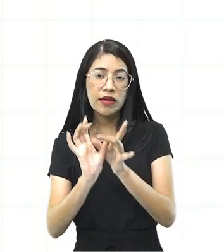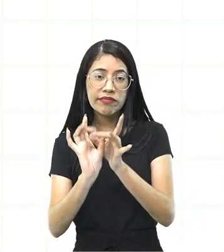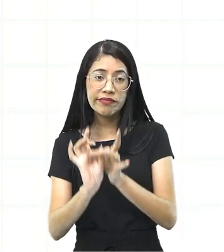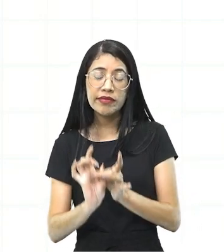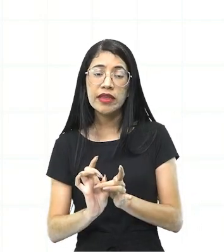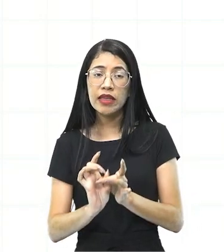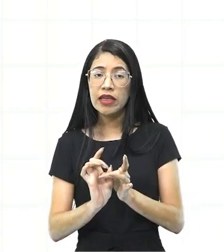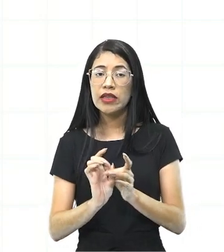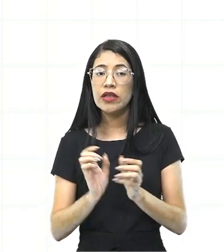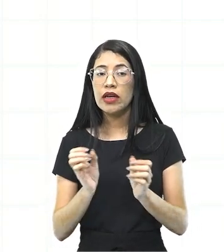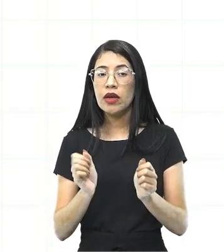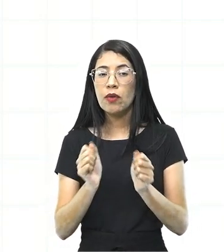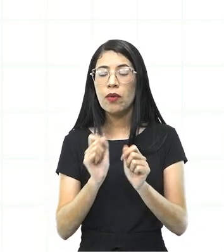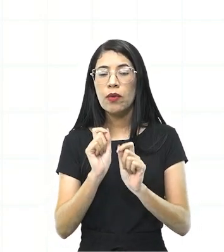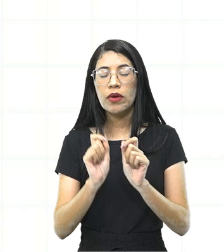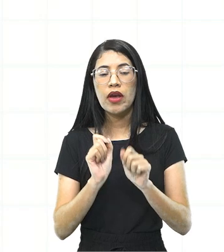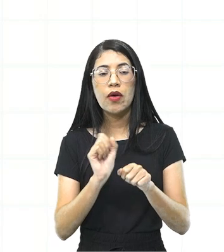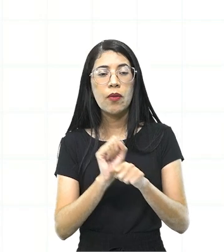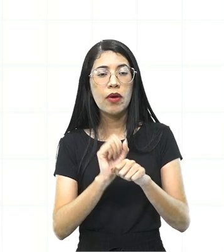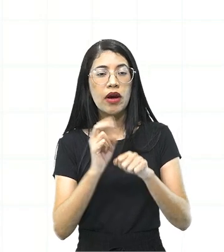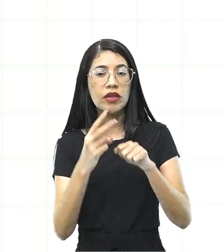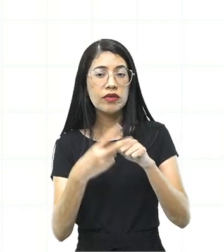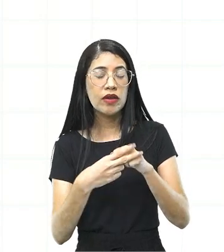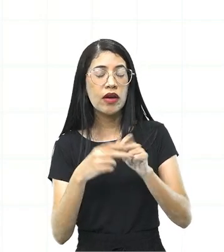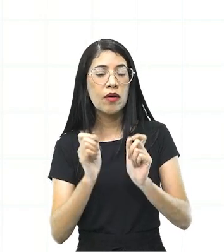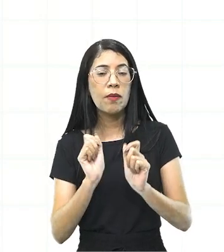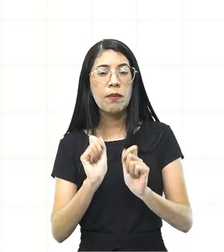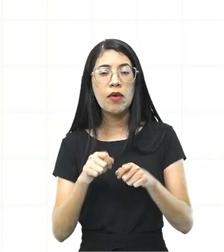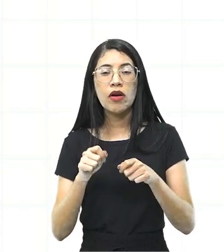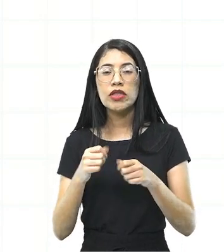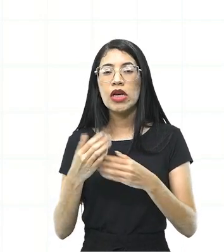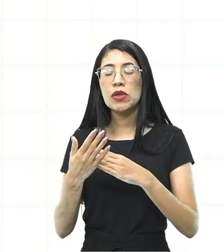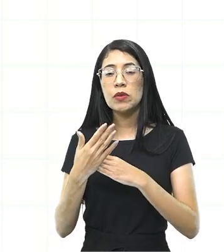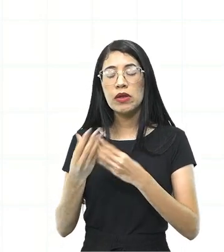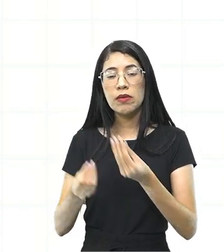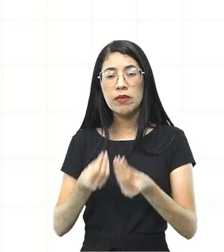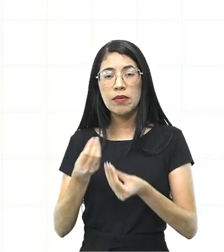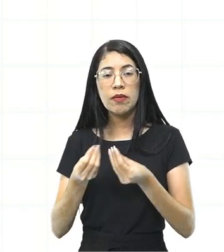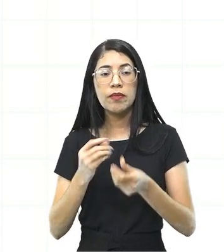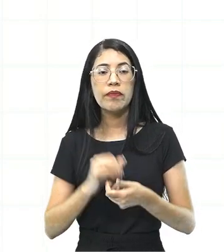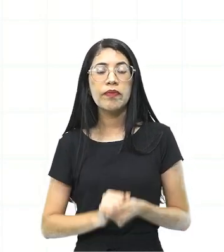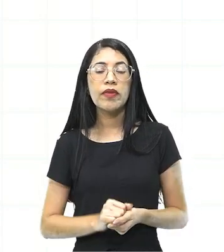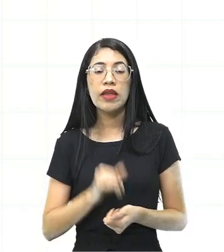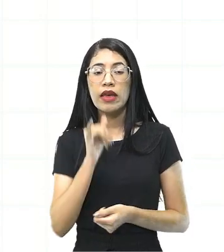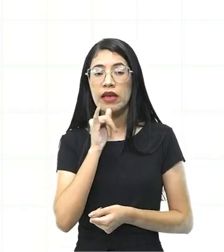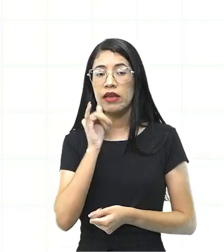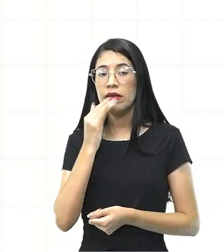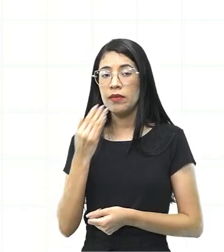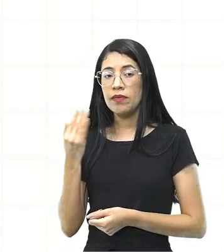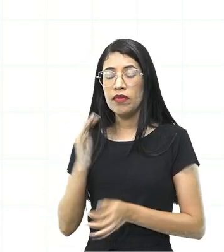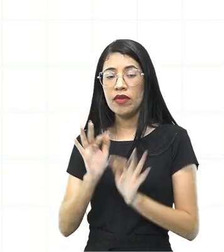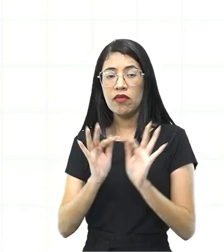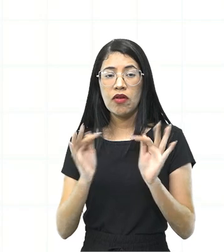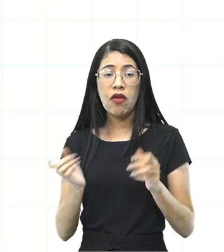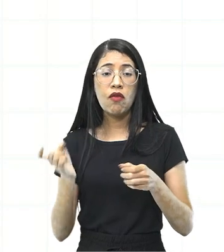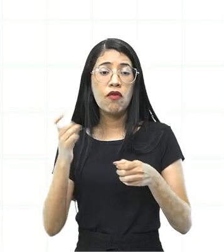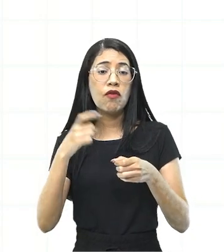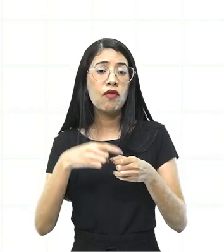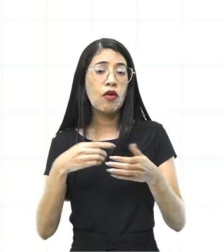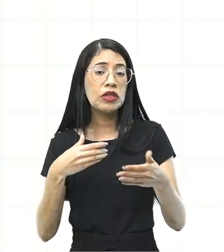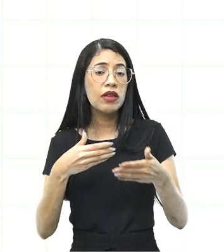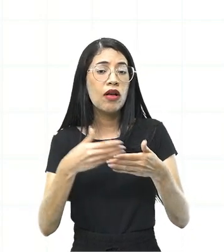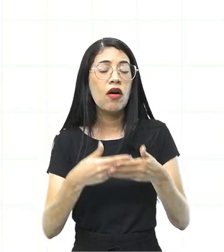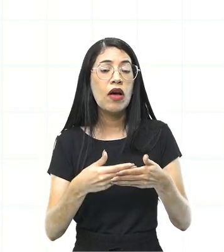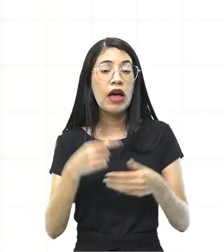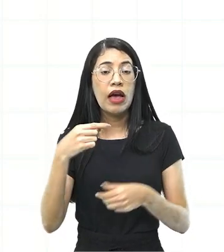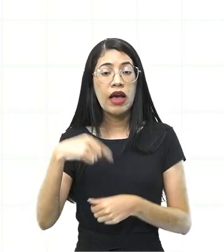lógico-discursiva que os advérbios nos ajudam nesse sentido, né? Então, ó, volte logo que as coisas